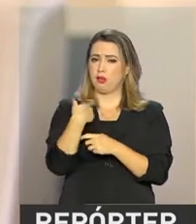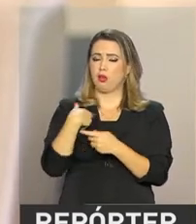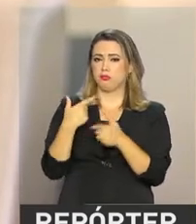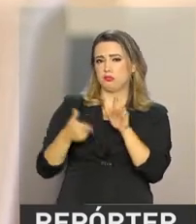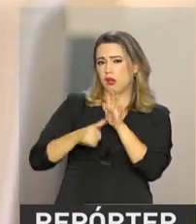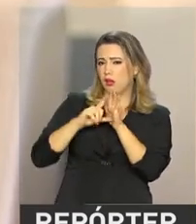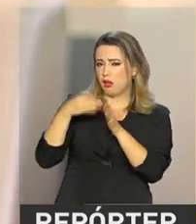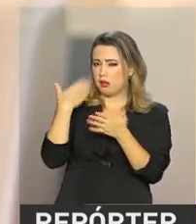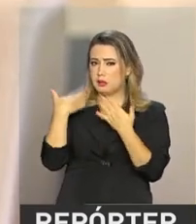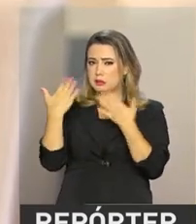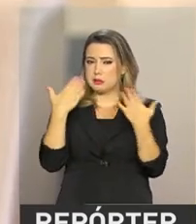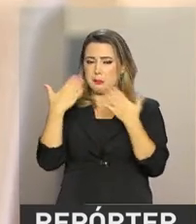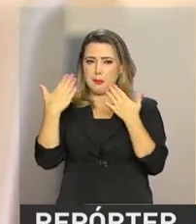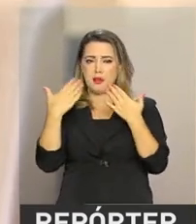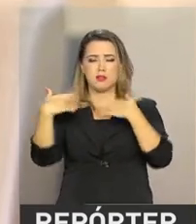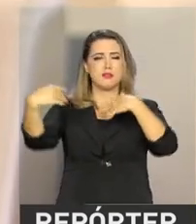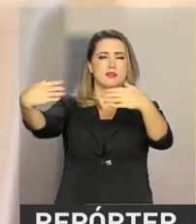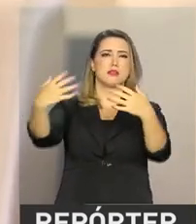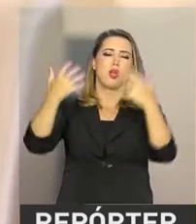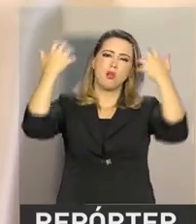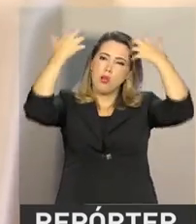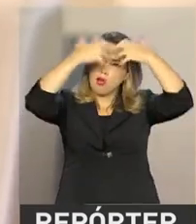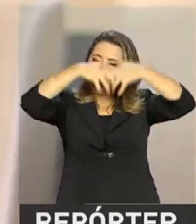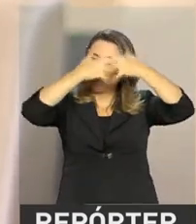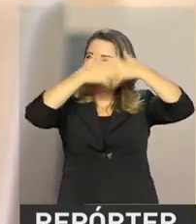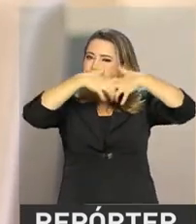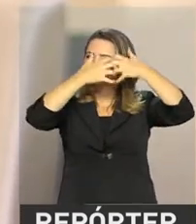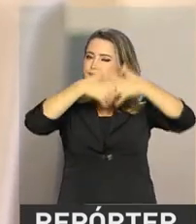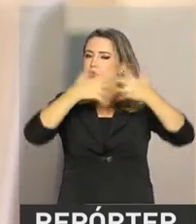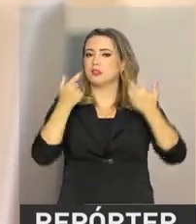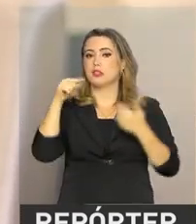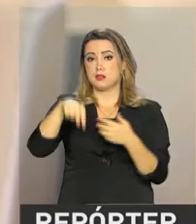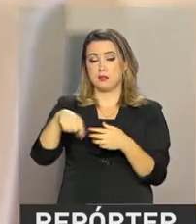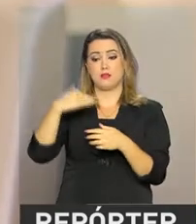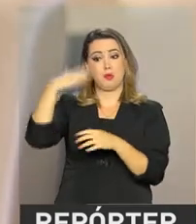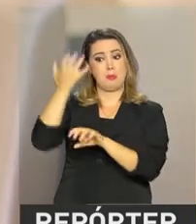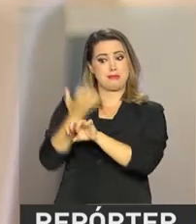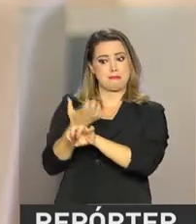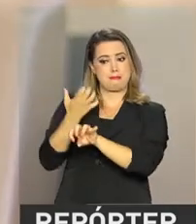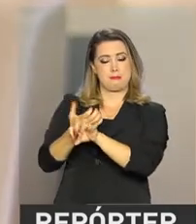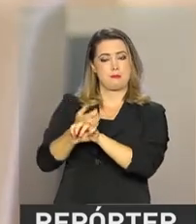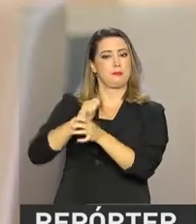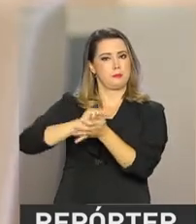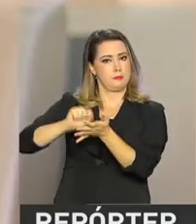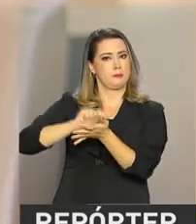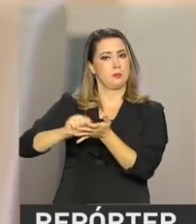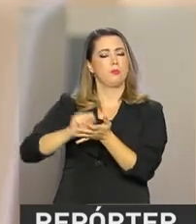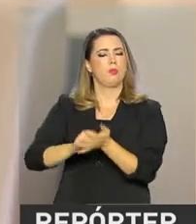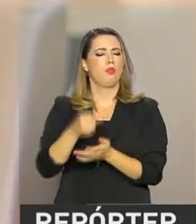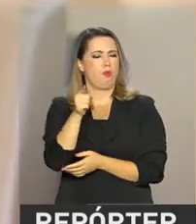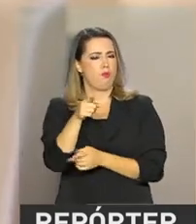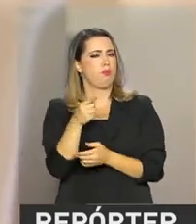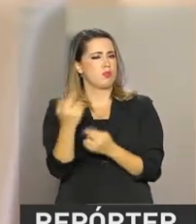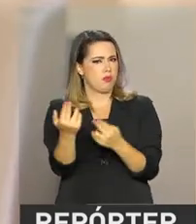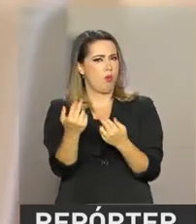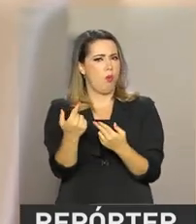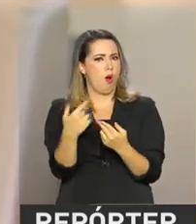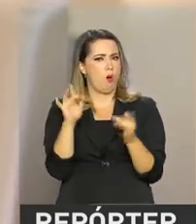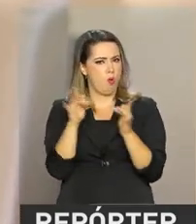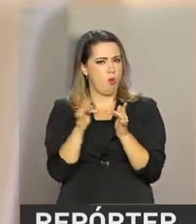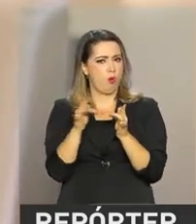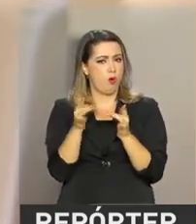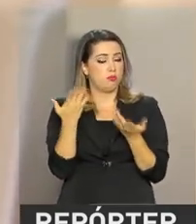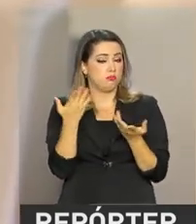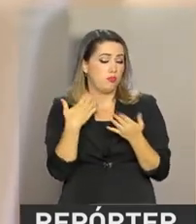mais lógica e raciocínio. Queria saber se tem esse movimento mesmo, essa avaliação por parte de vocês, e se isso pode ter